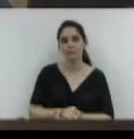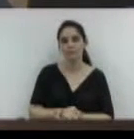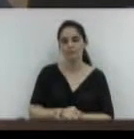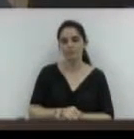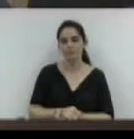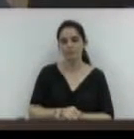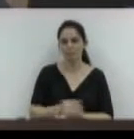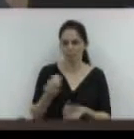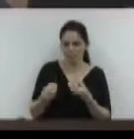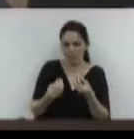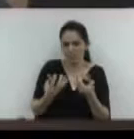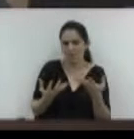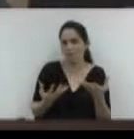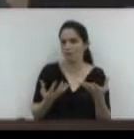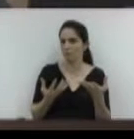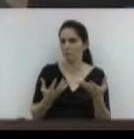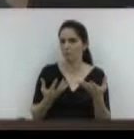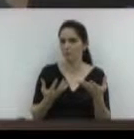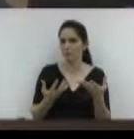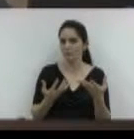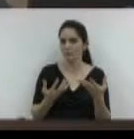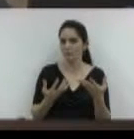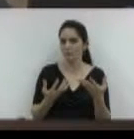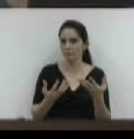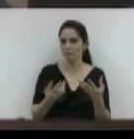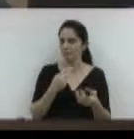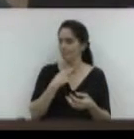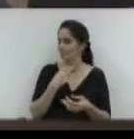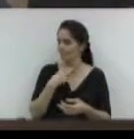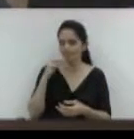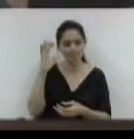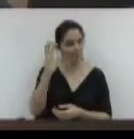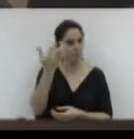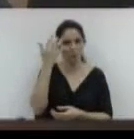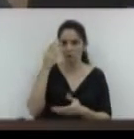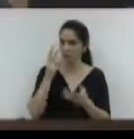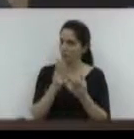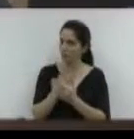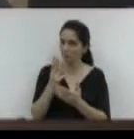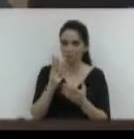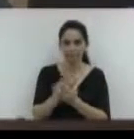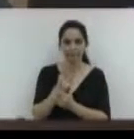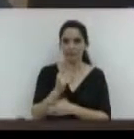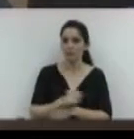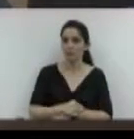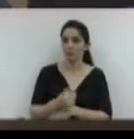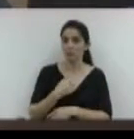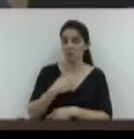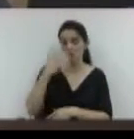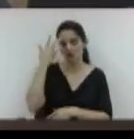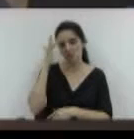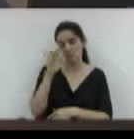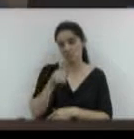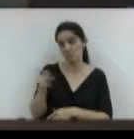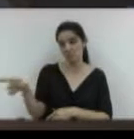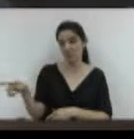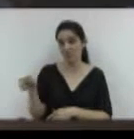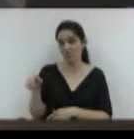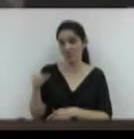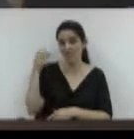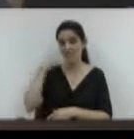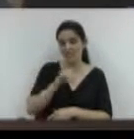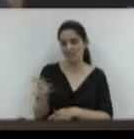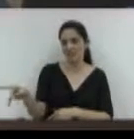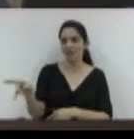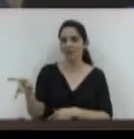Onde já se viu, não pode acontecer isso na Câmara Municipal. Eu não sei se ele tem cartão de ponto. Eu